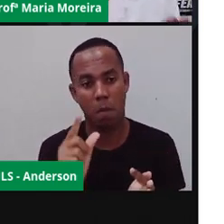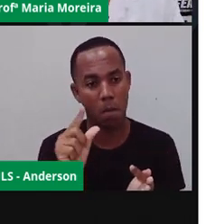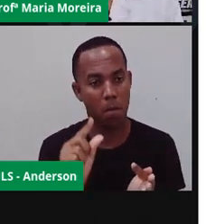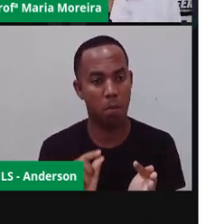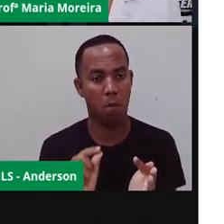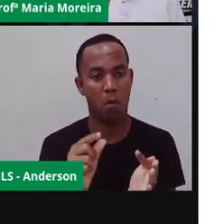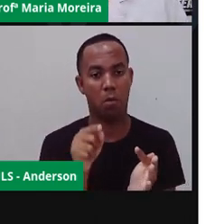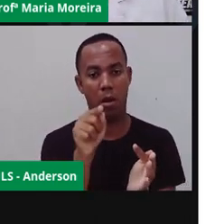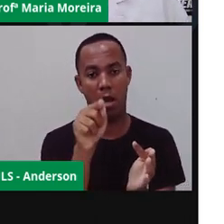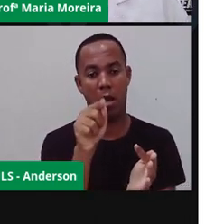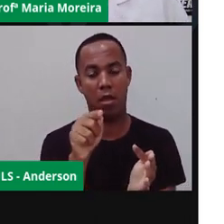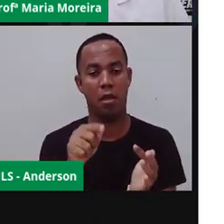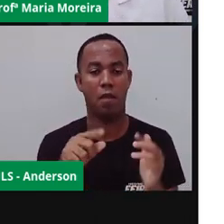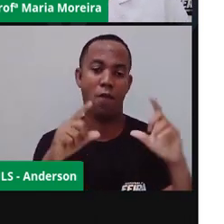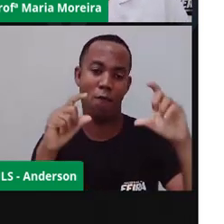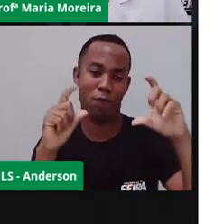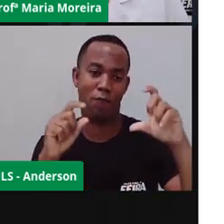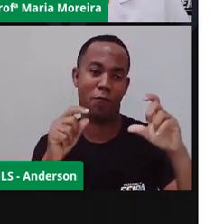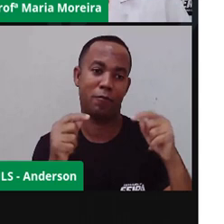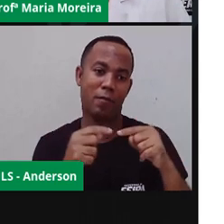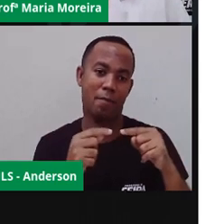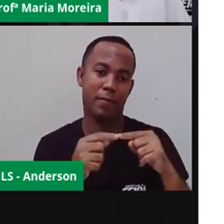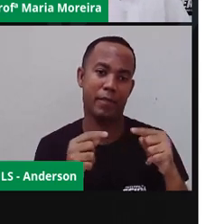Dinheiro. Então é isso que essa charge está falando.